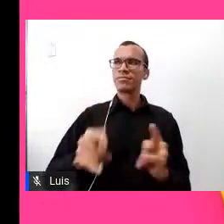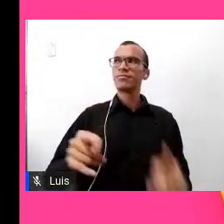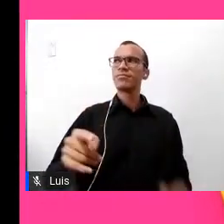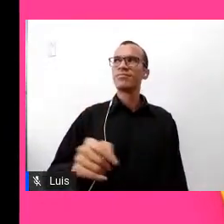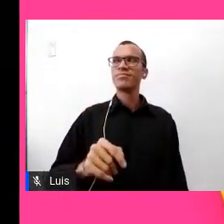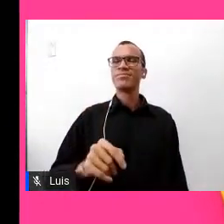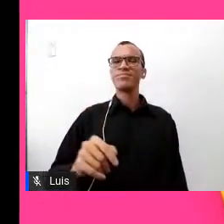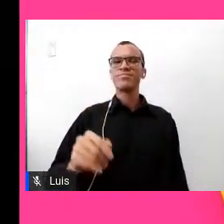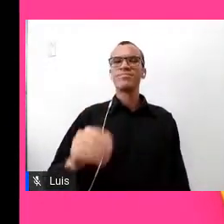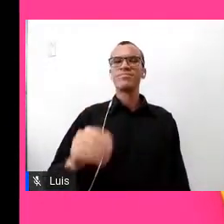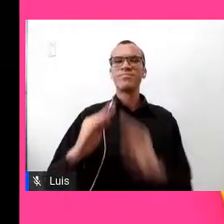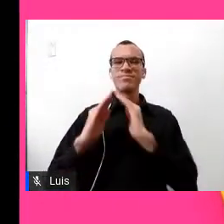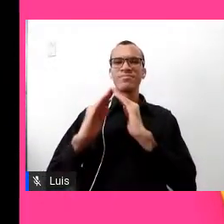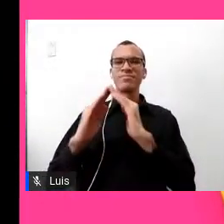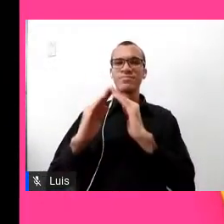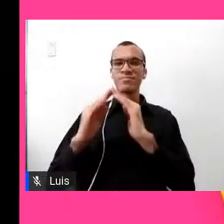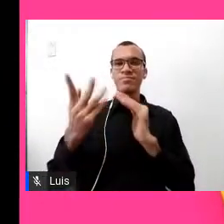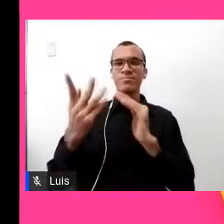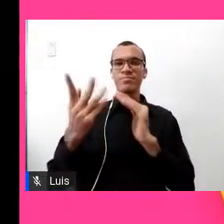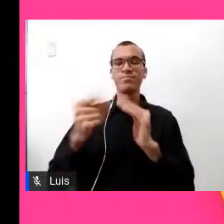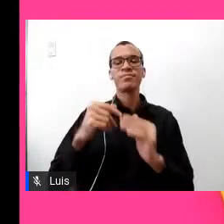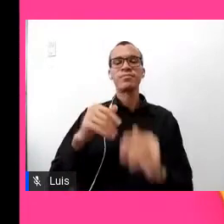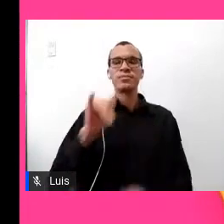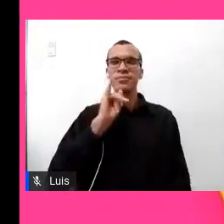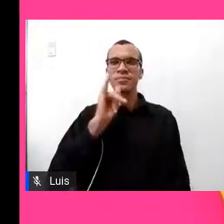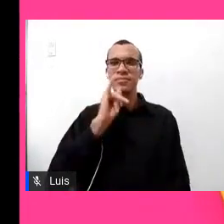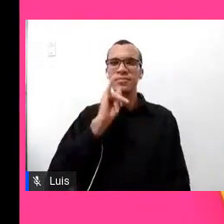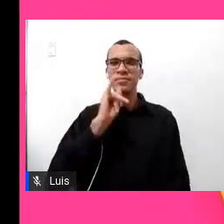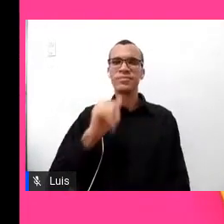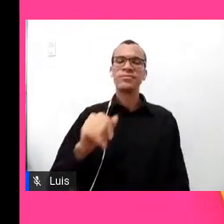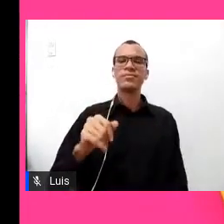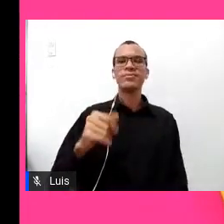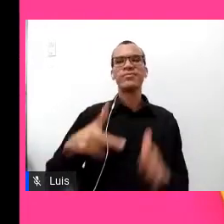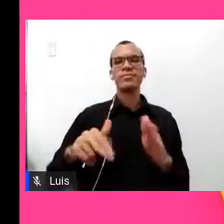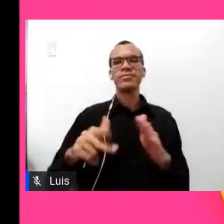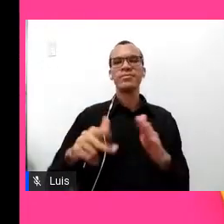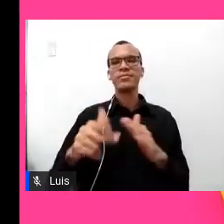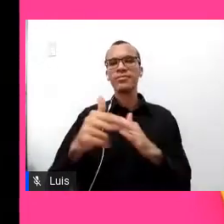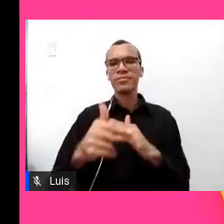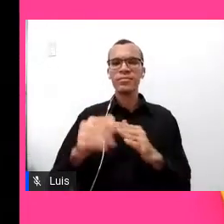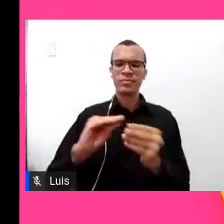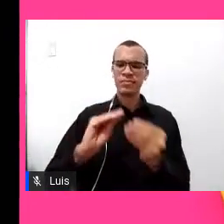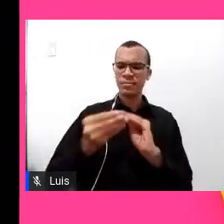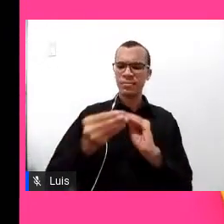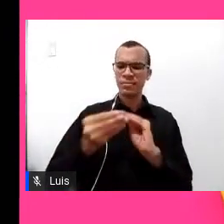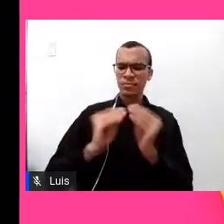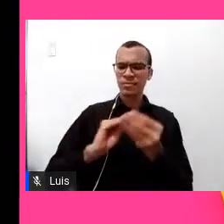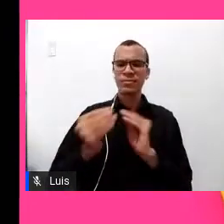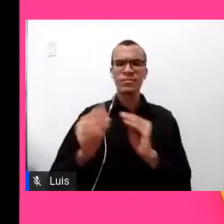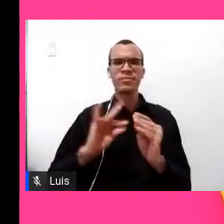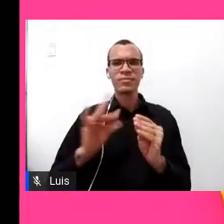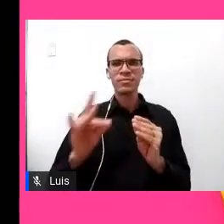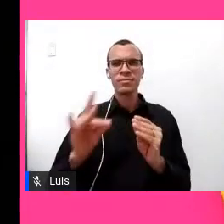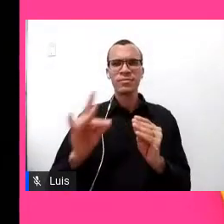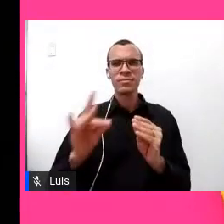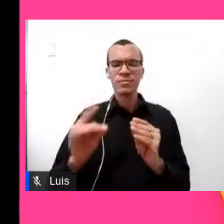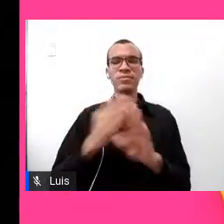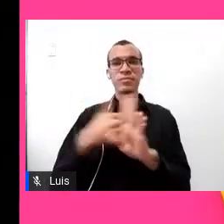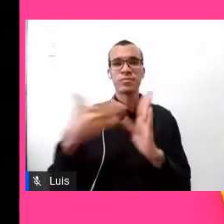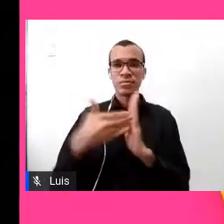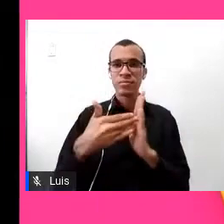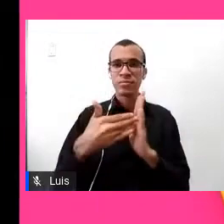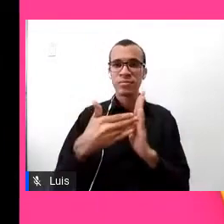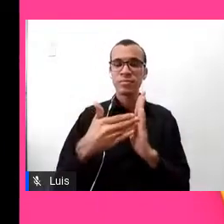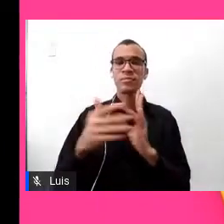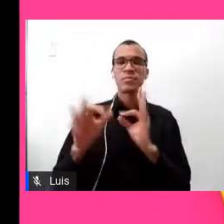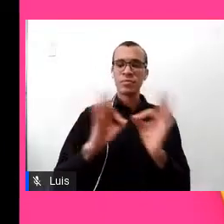residencial. Então, vamos supor que a gente recortou, dobrou, colou todas aquelas partes, montou essa maquete